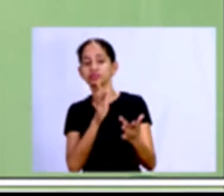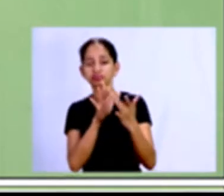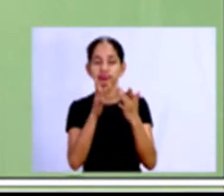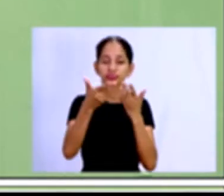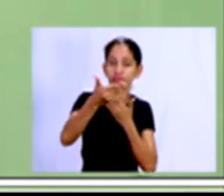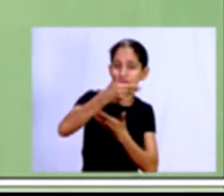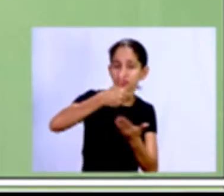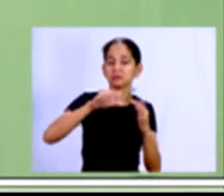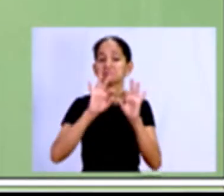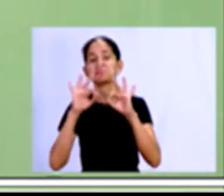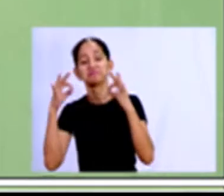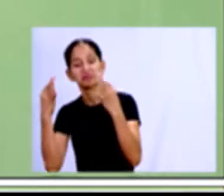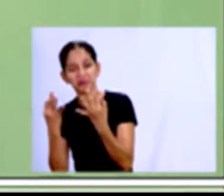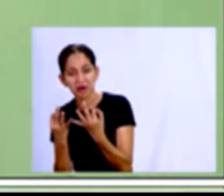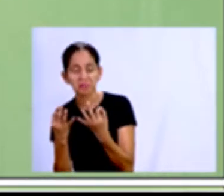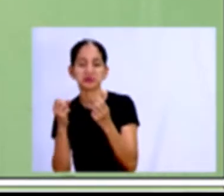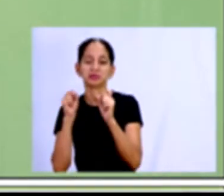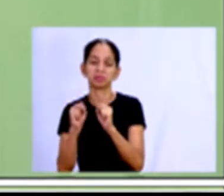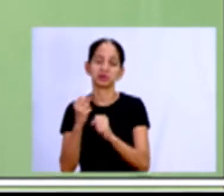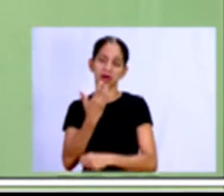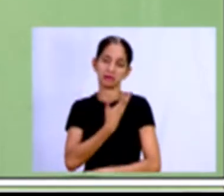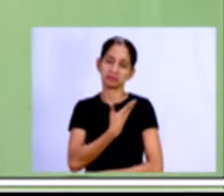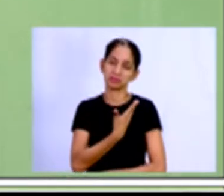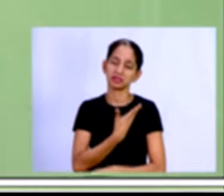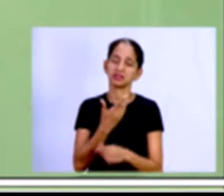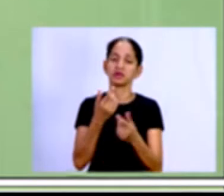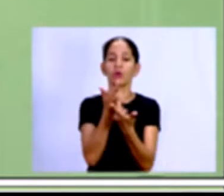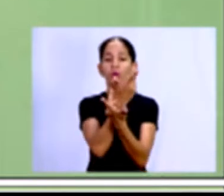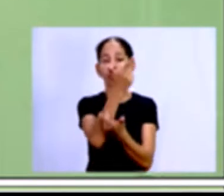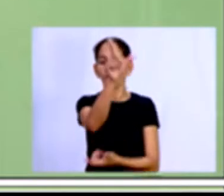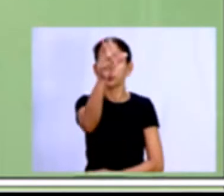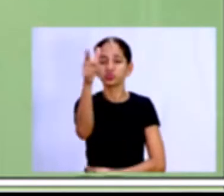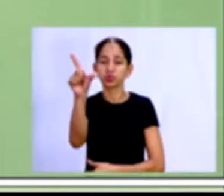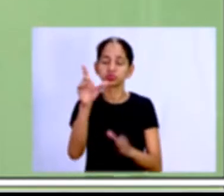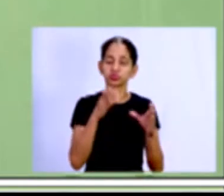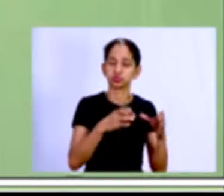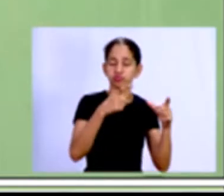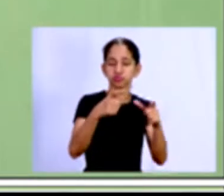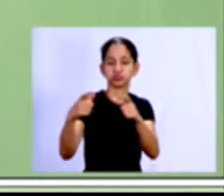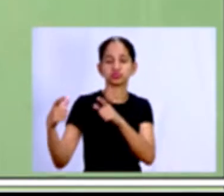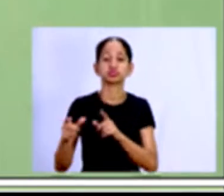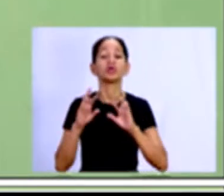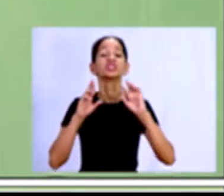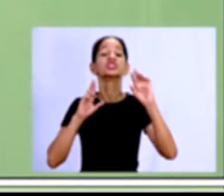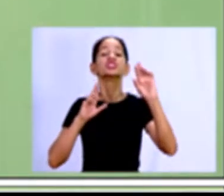com familiares, colegas, outras pessoas em lugares